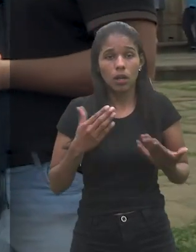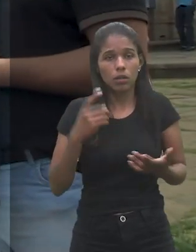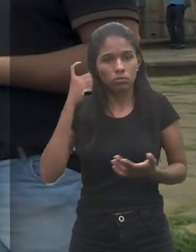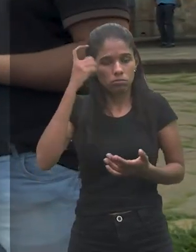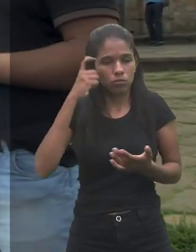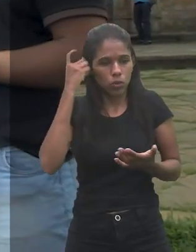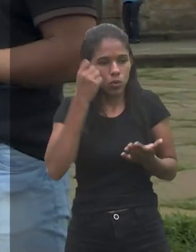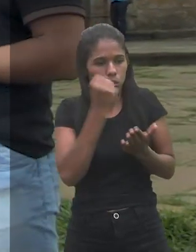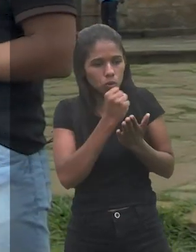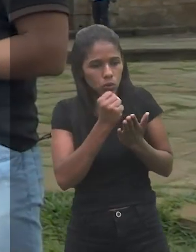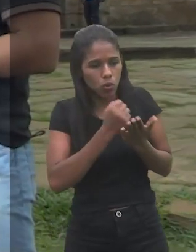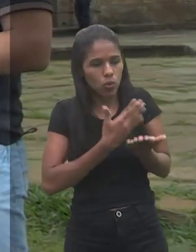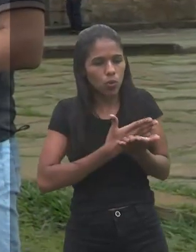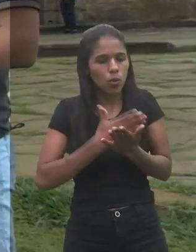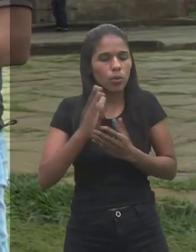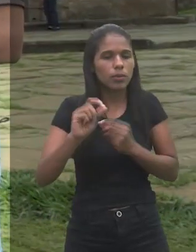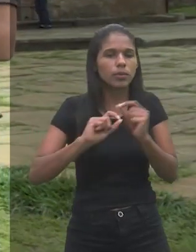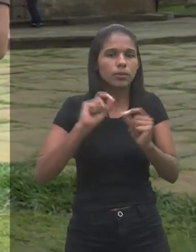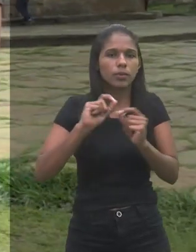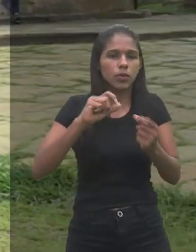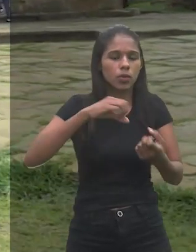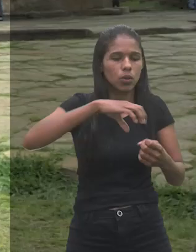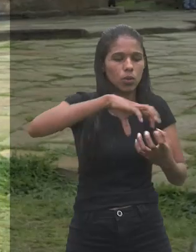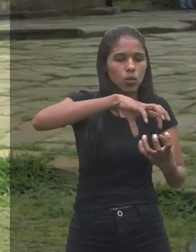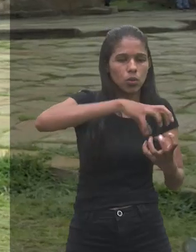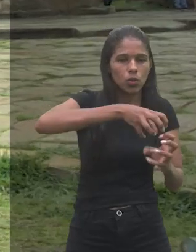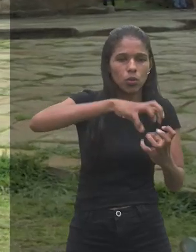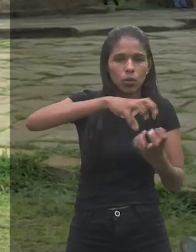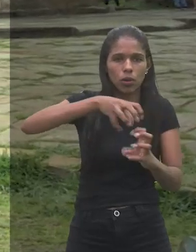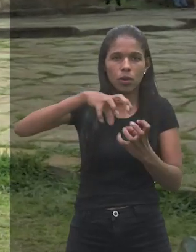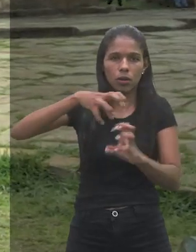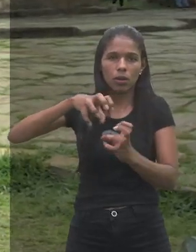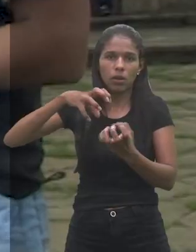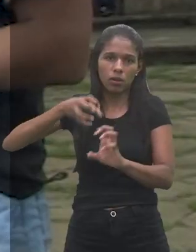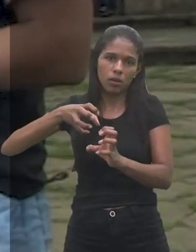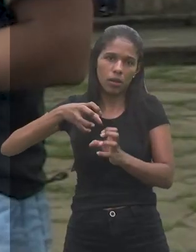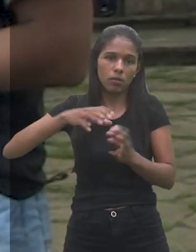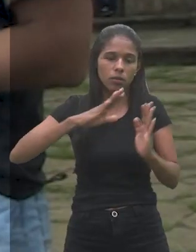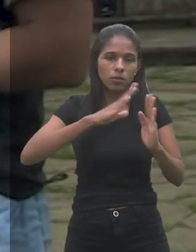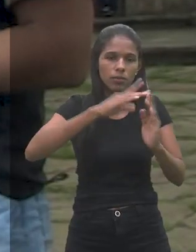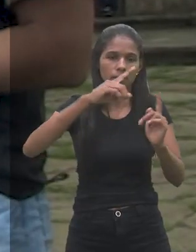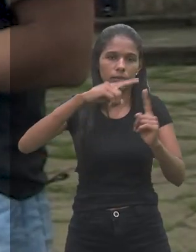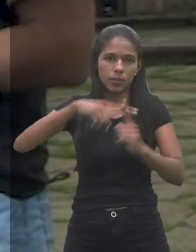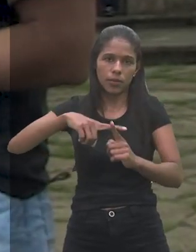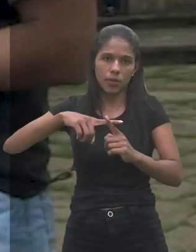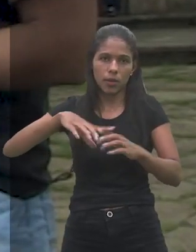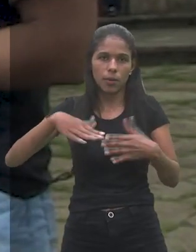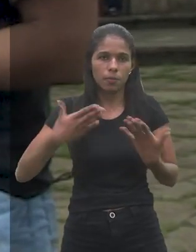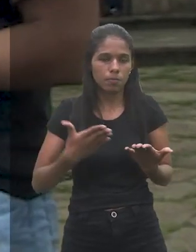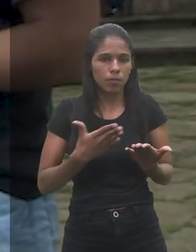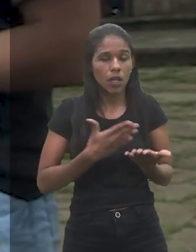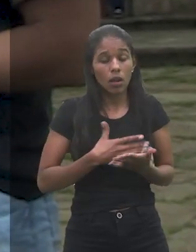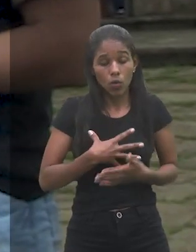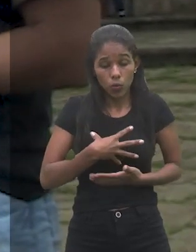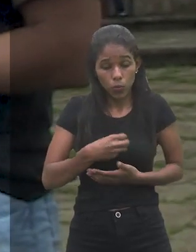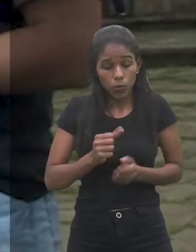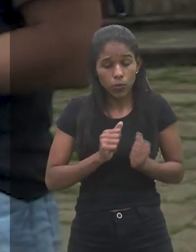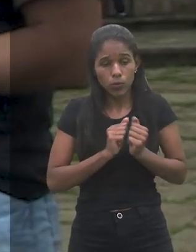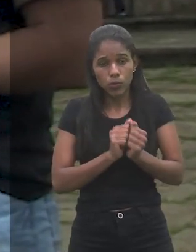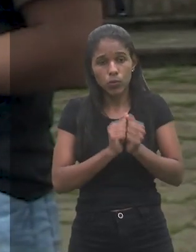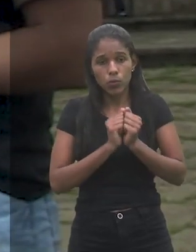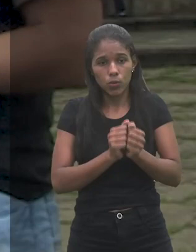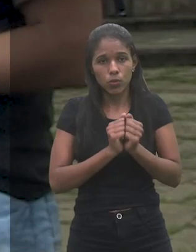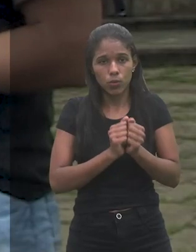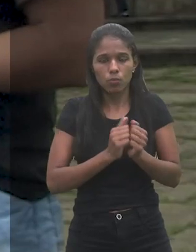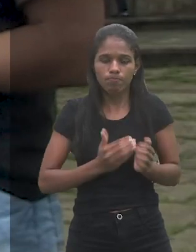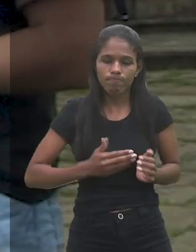contra-reforma. Quando o Antônio retorna de Mariana, Dom João V já tinha falecido. Quem estava no trono era Dom José, filho dele. Aí ele dá a sequência